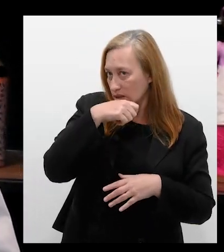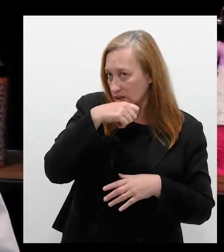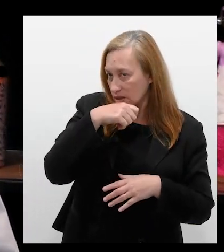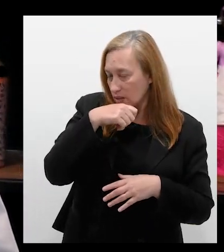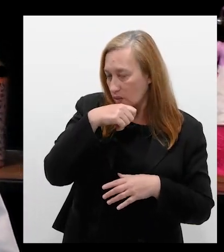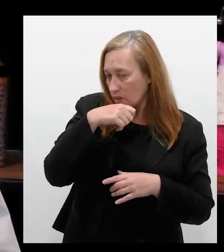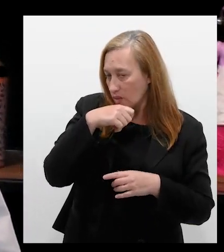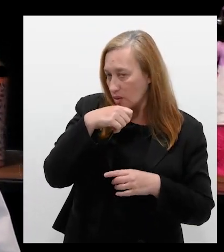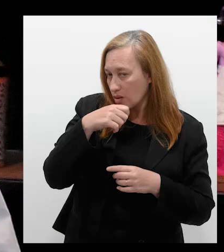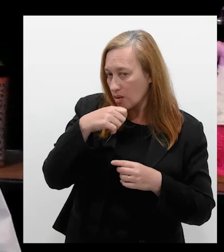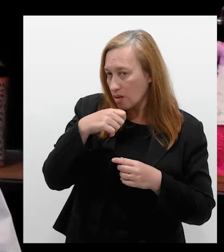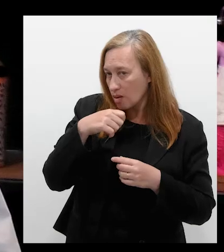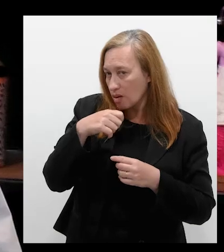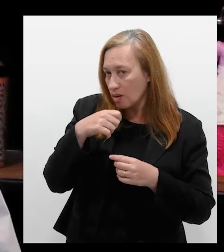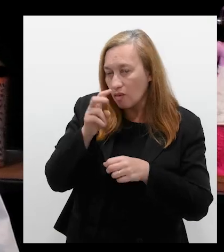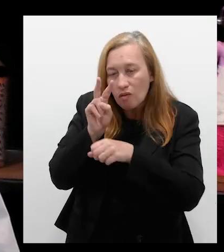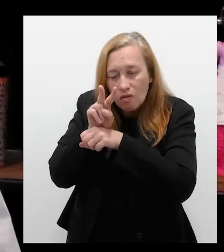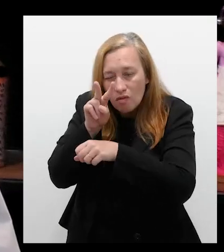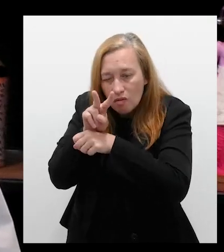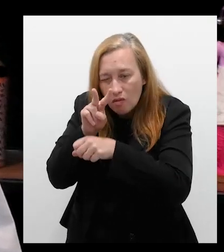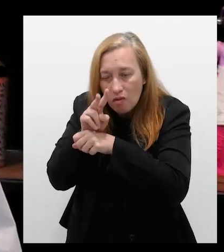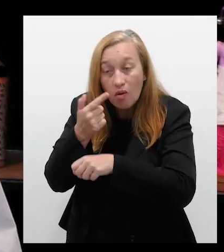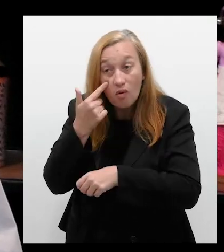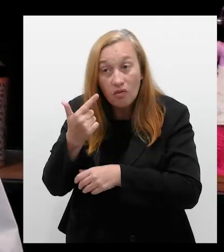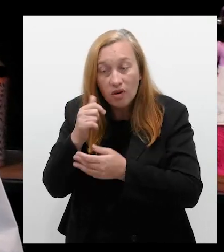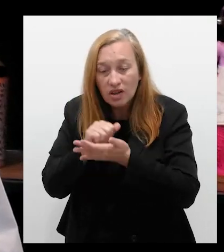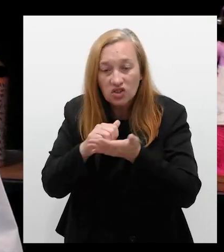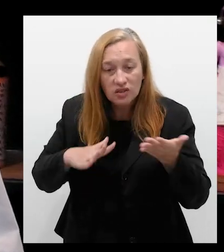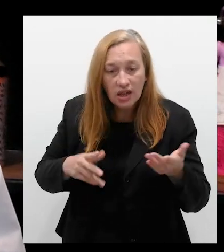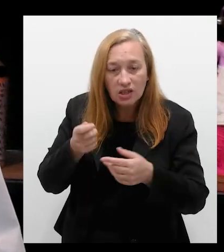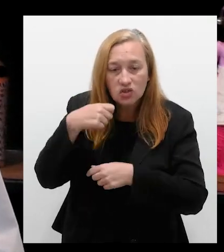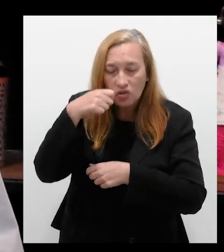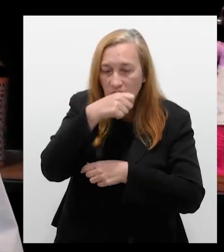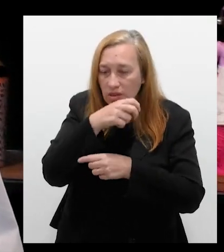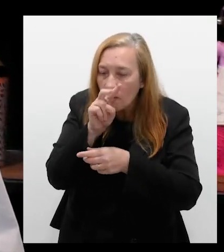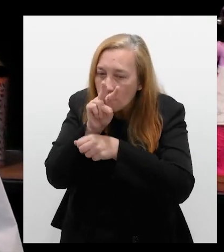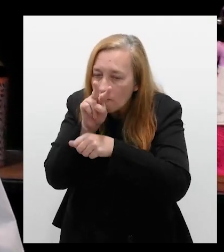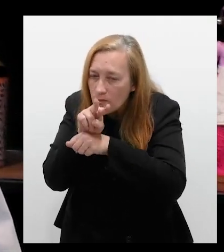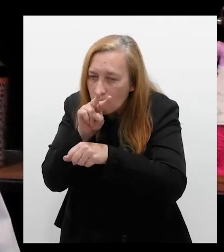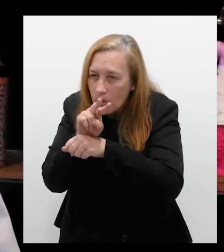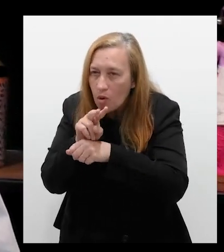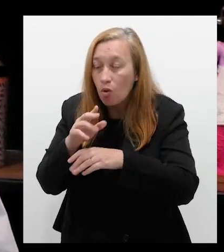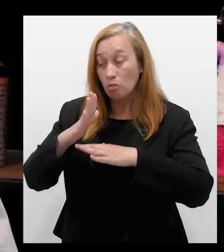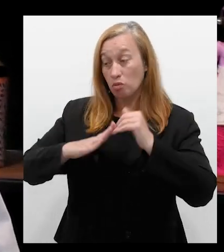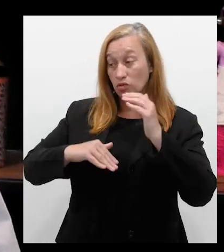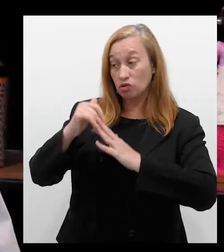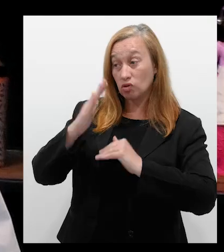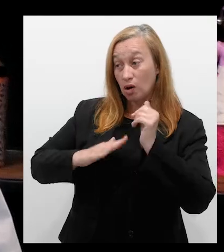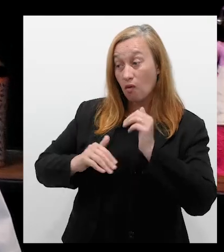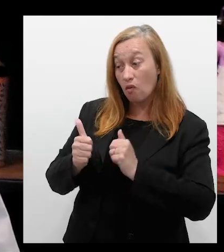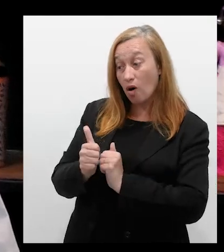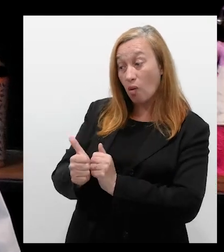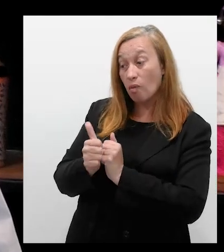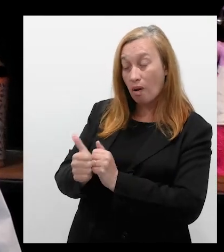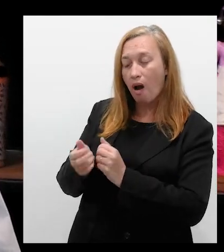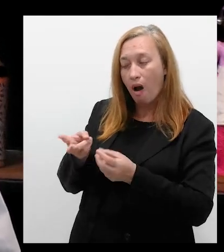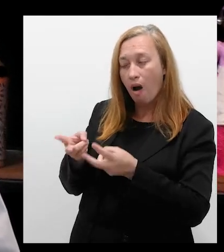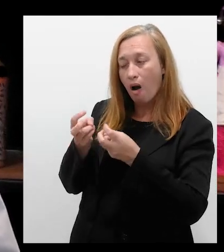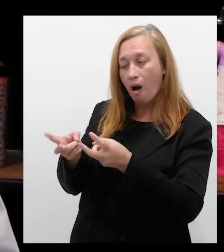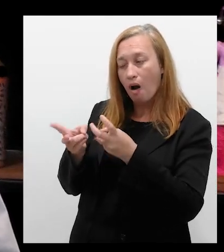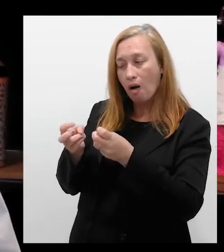escovação supervisionada que a gente fala, né? Vamos fazer uma atividade de escovação supervisionada, é onde o profissional ele acompanha